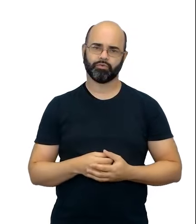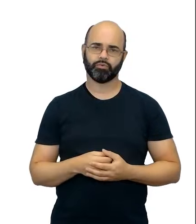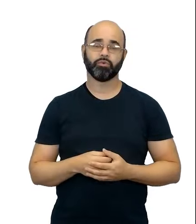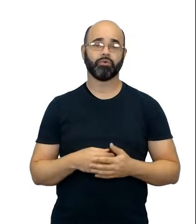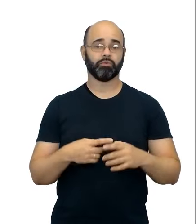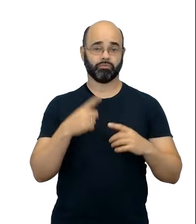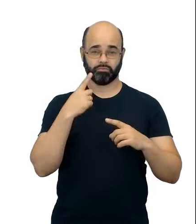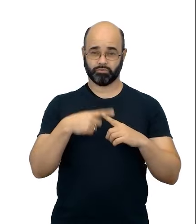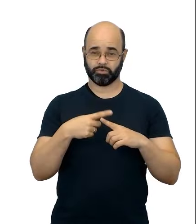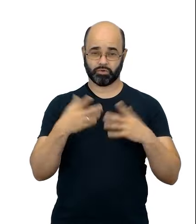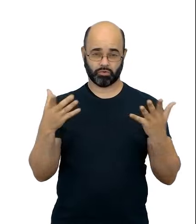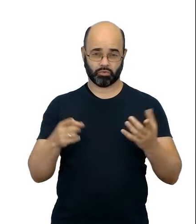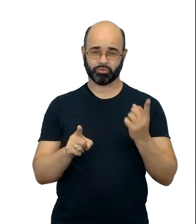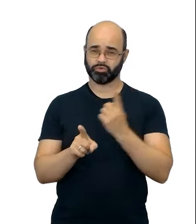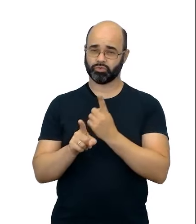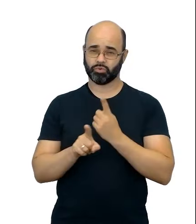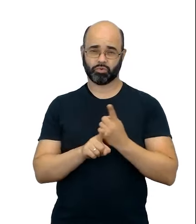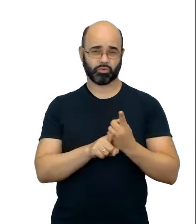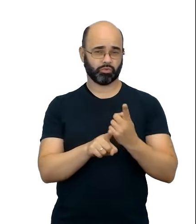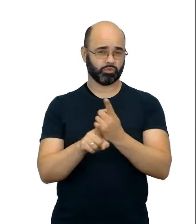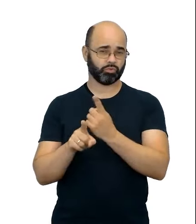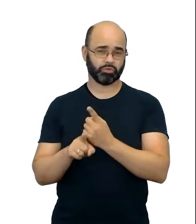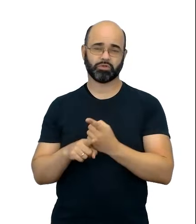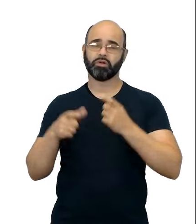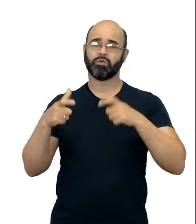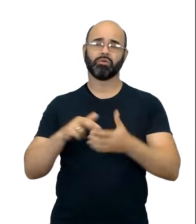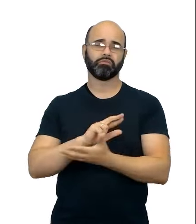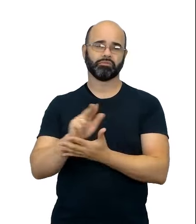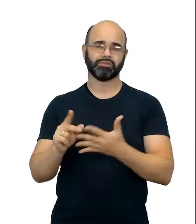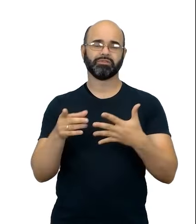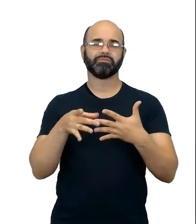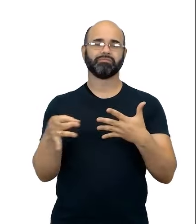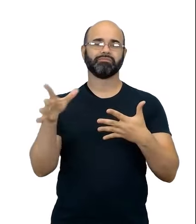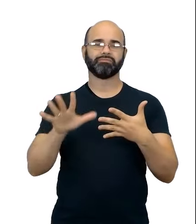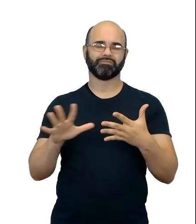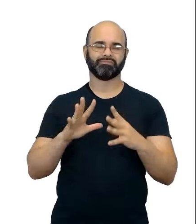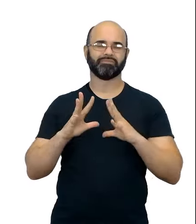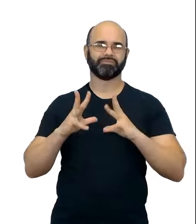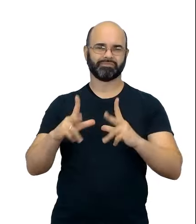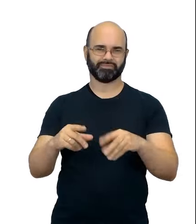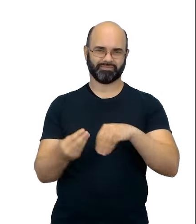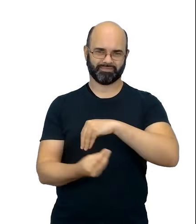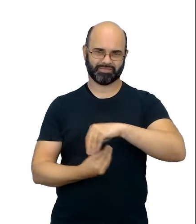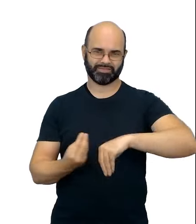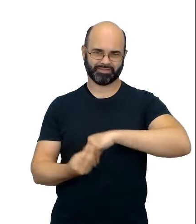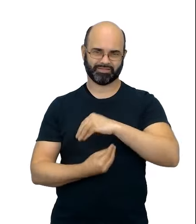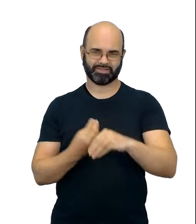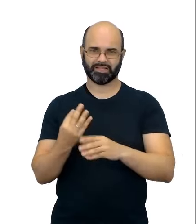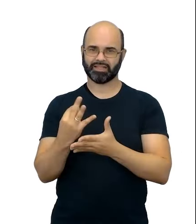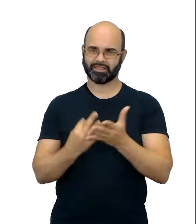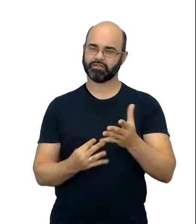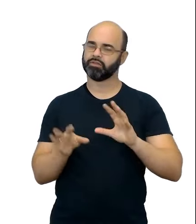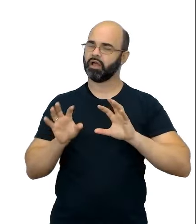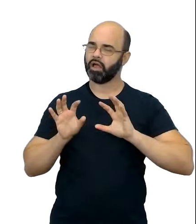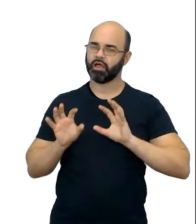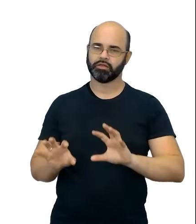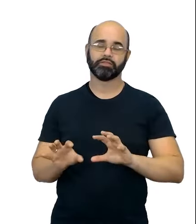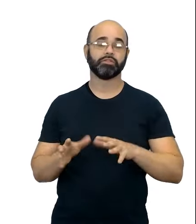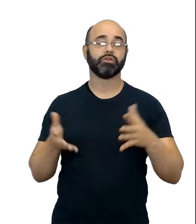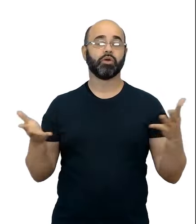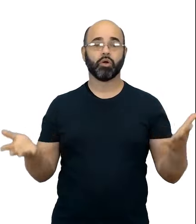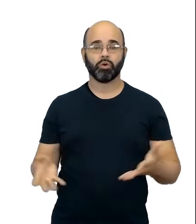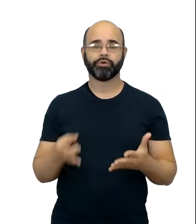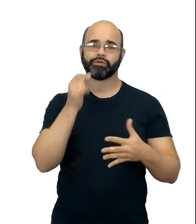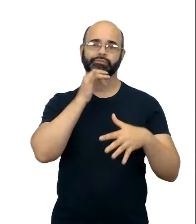todas as partes, os textos multissemióticos. Esta é uma característica deles. Estão nas